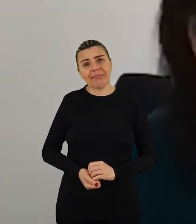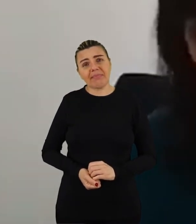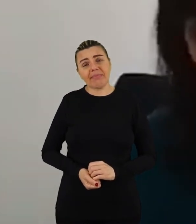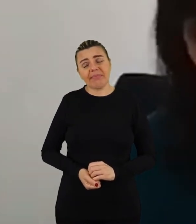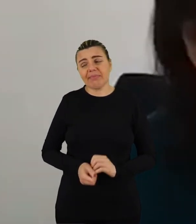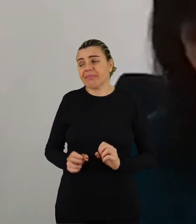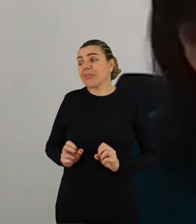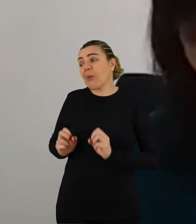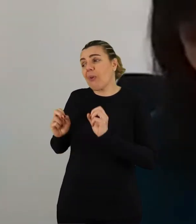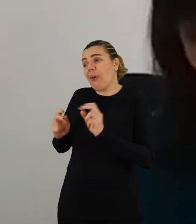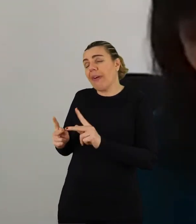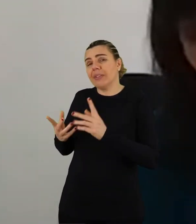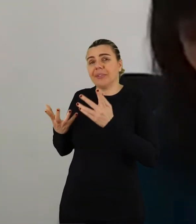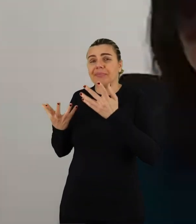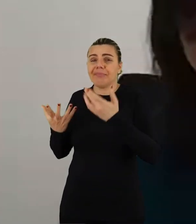Eu topei,